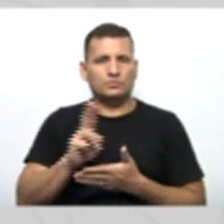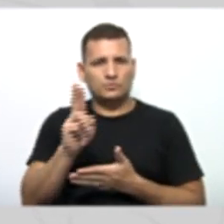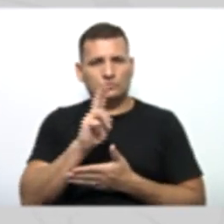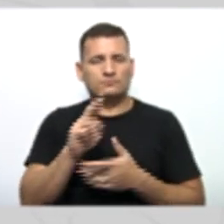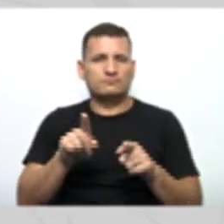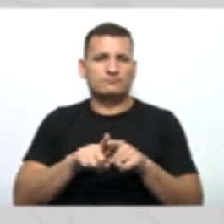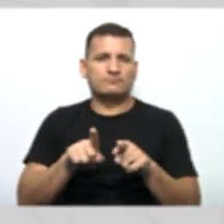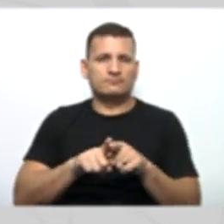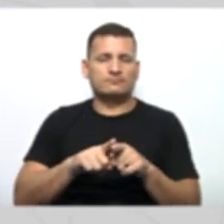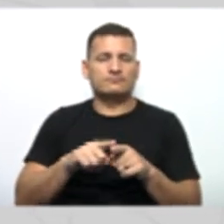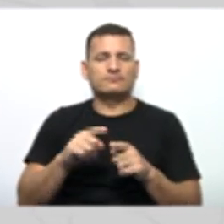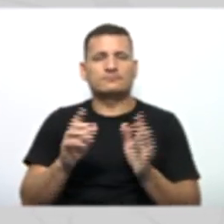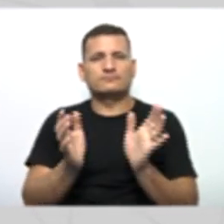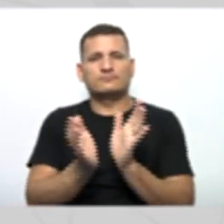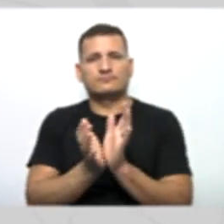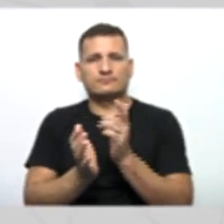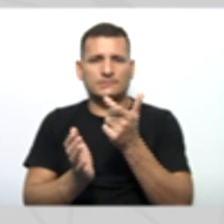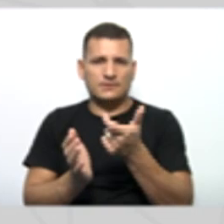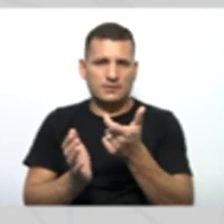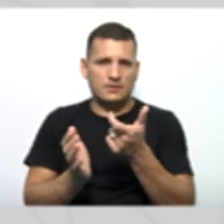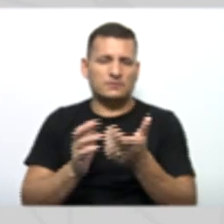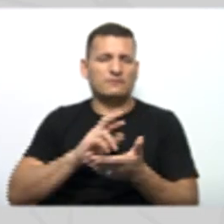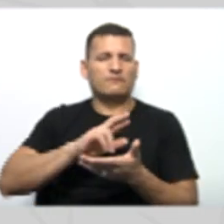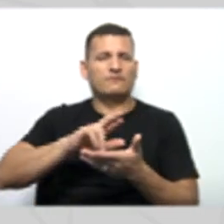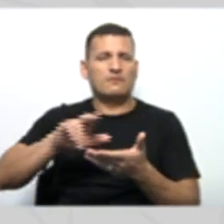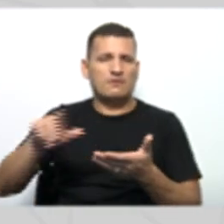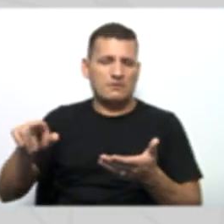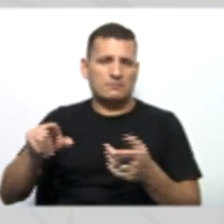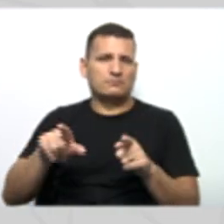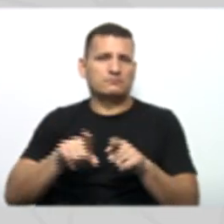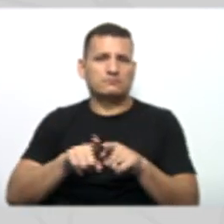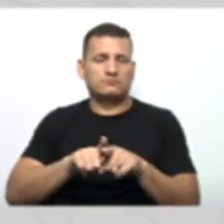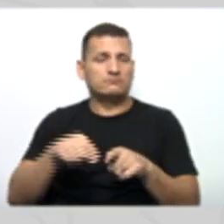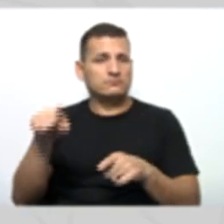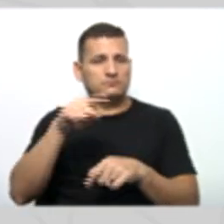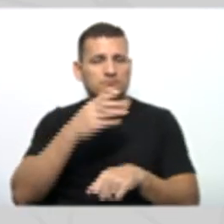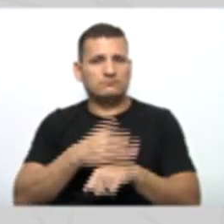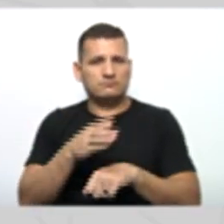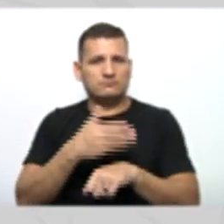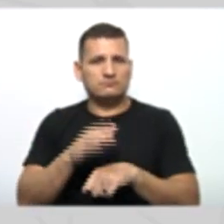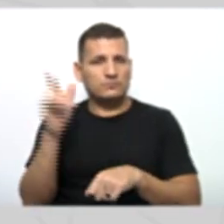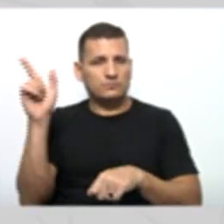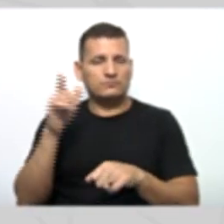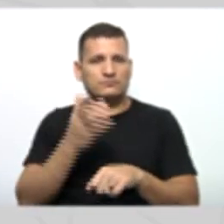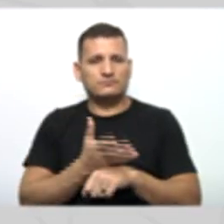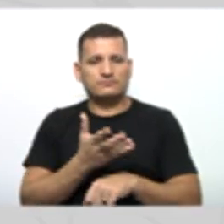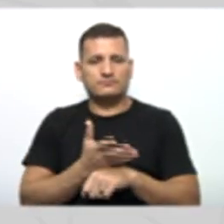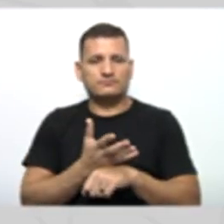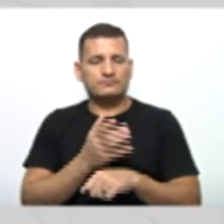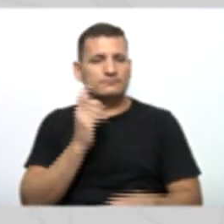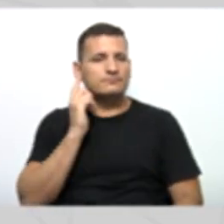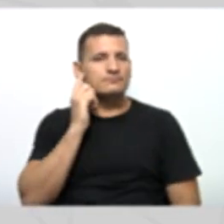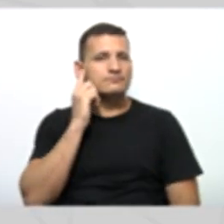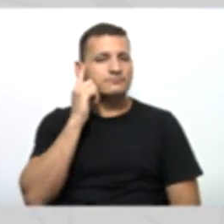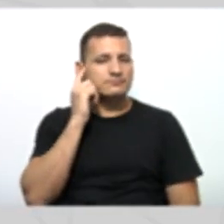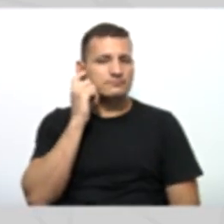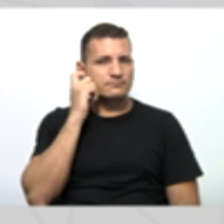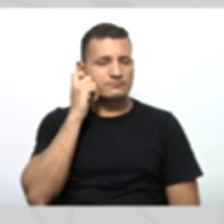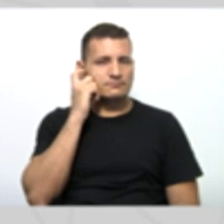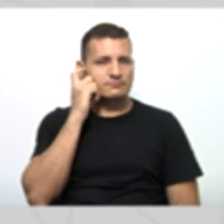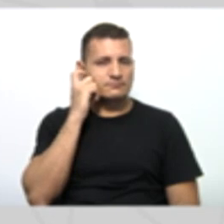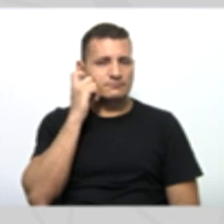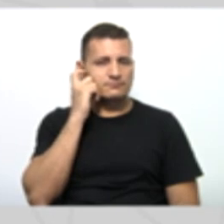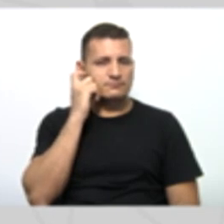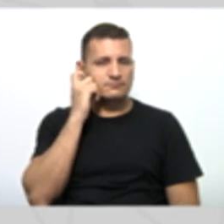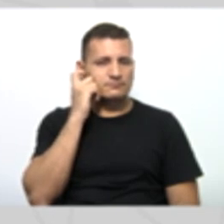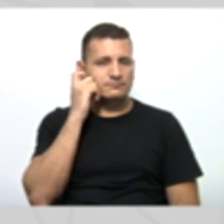diagramas de sequência e entre os outros que vocês vão praticar ainda nas outras disciplinas. Então vamos lá. Caso de uso é o